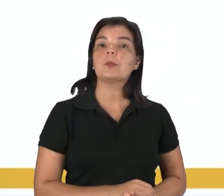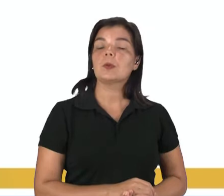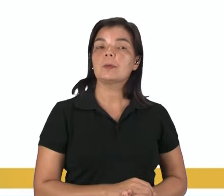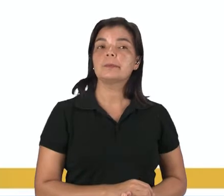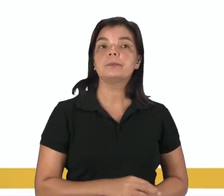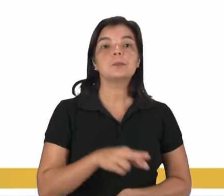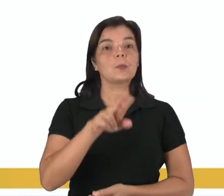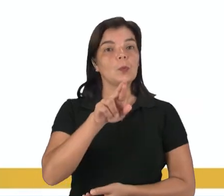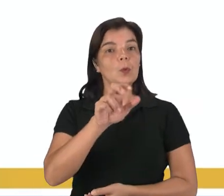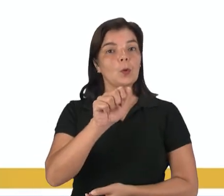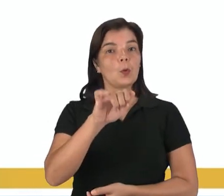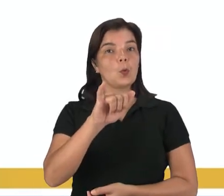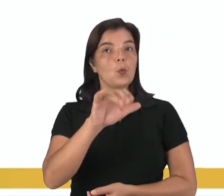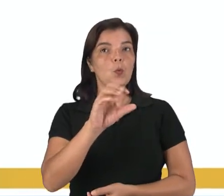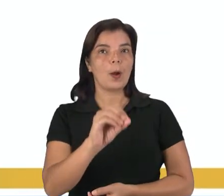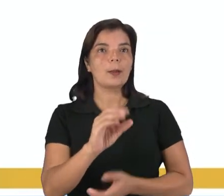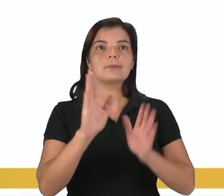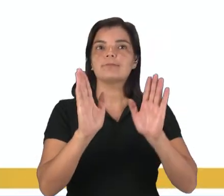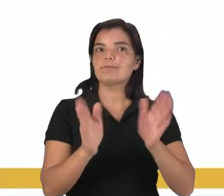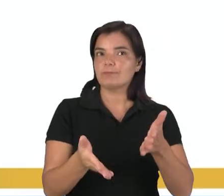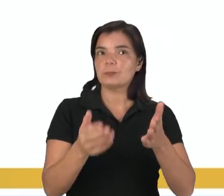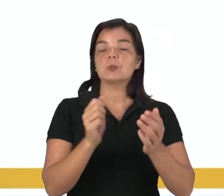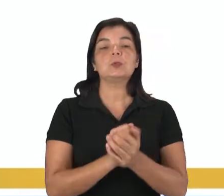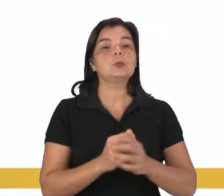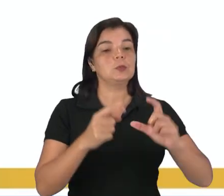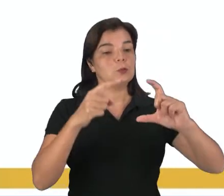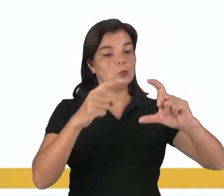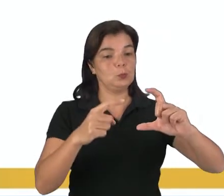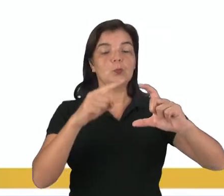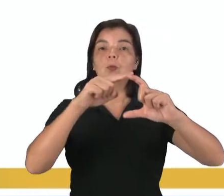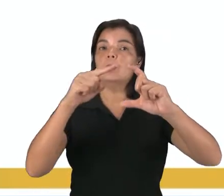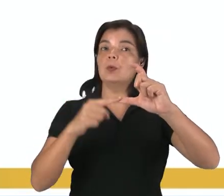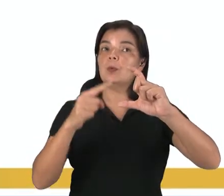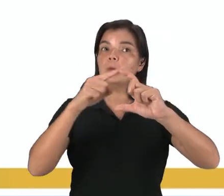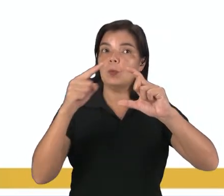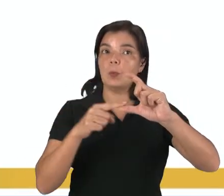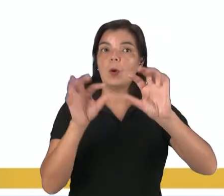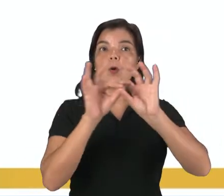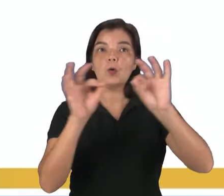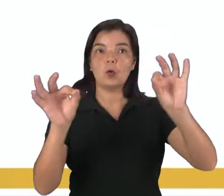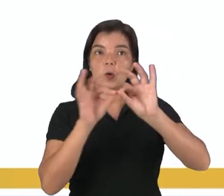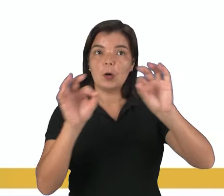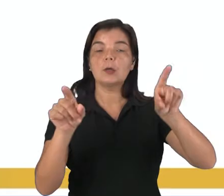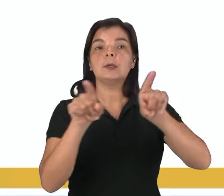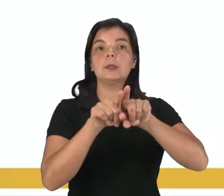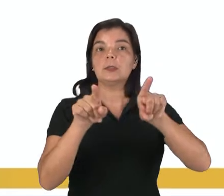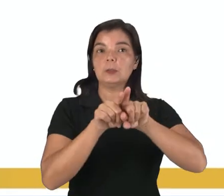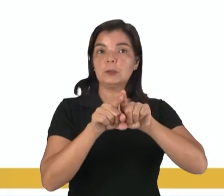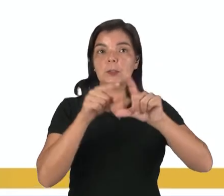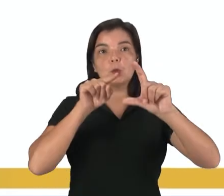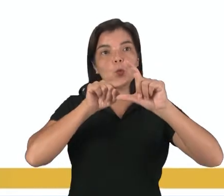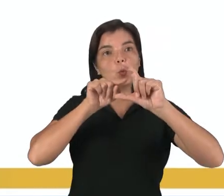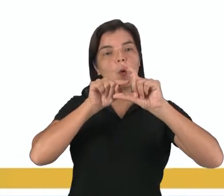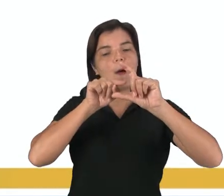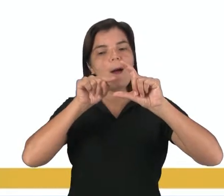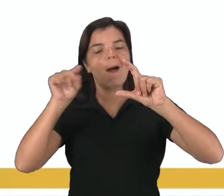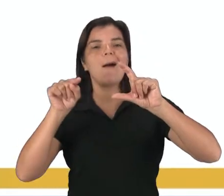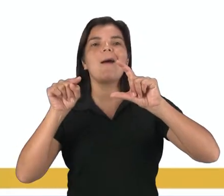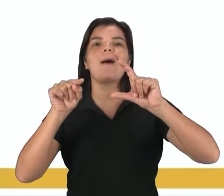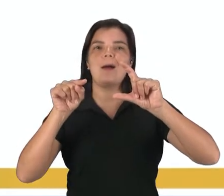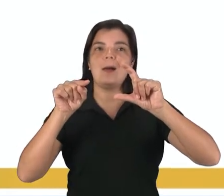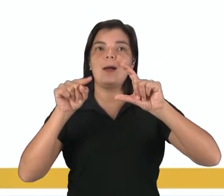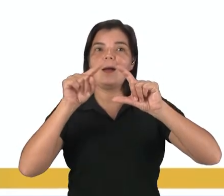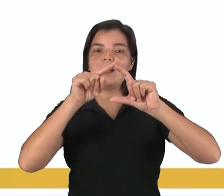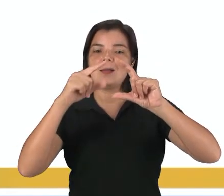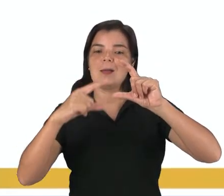dobro do raio já um raio de uma circunferência ele vai ser a medida de um segmento de reta que vai do centro da